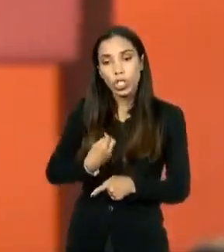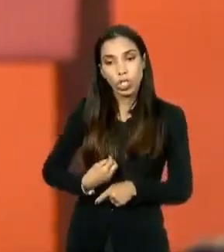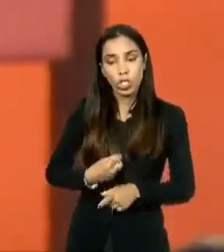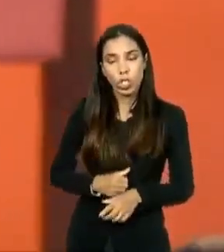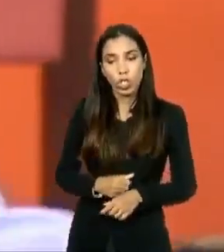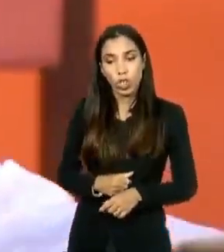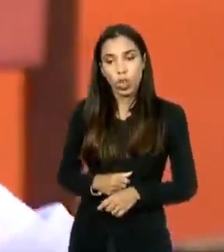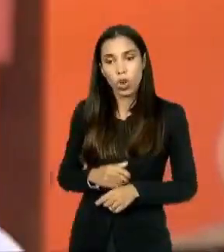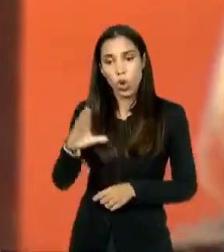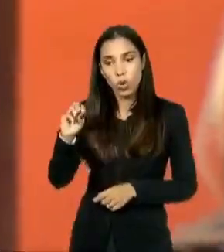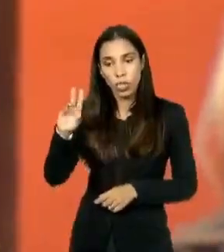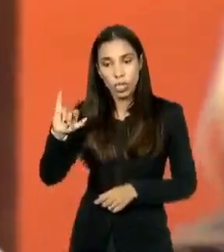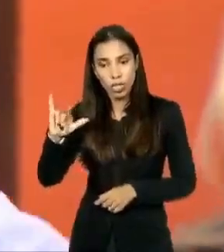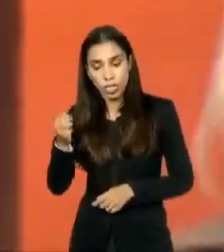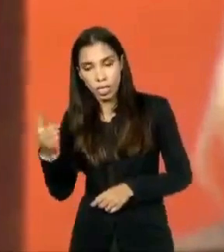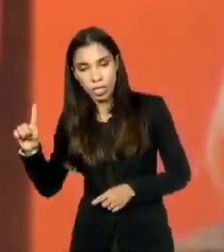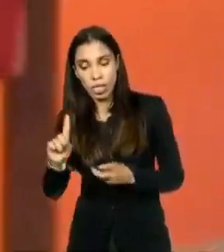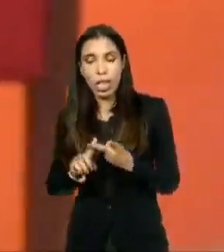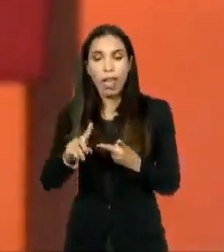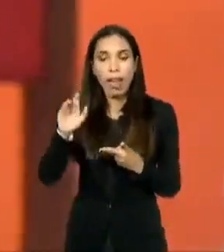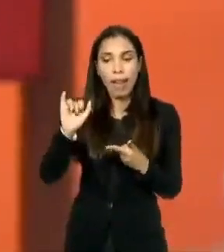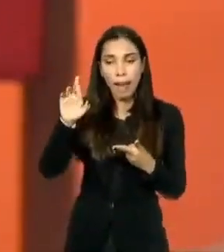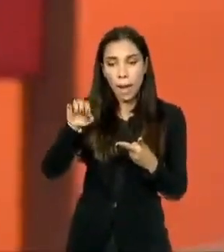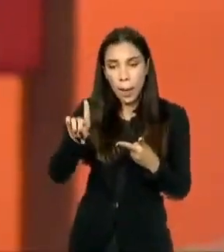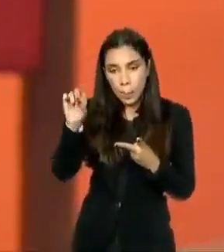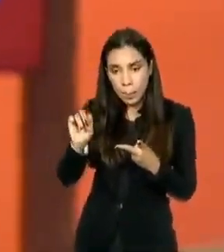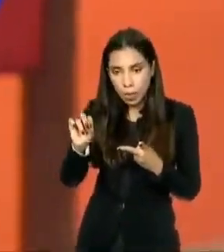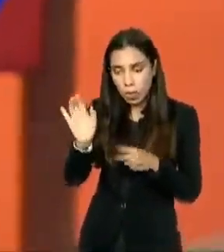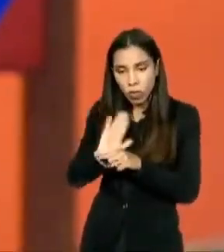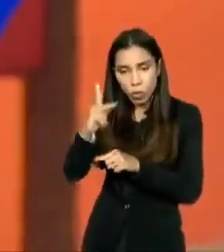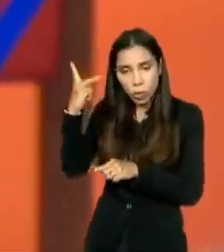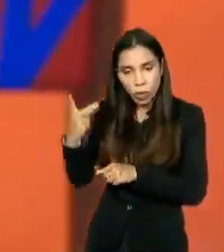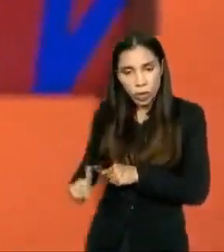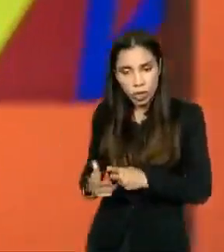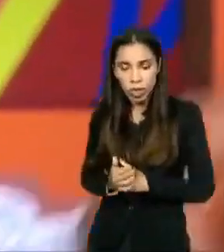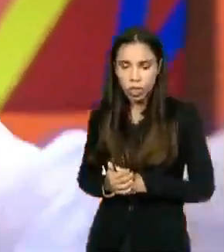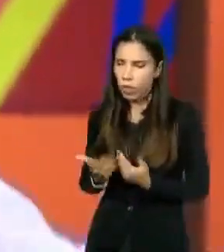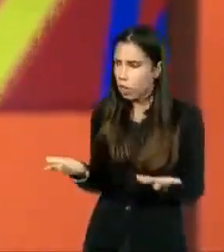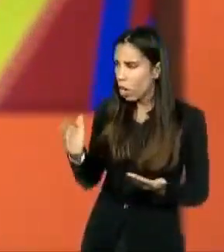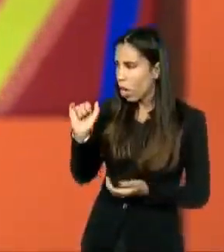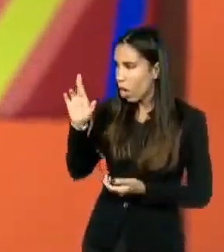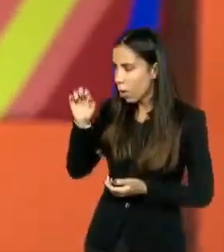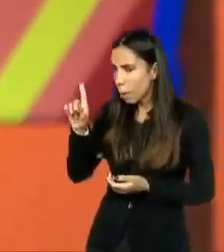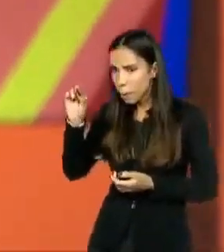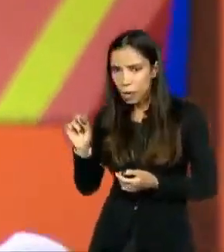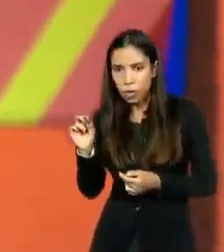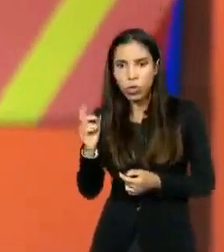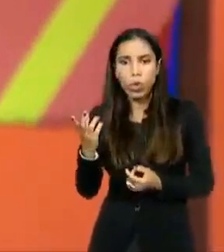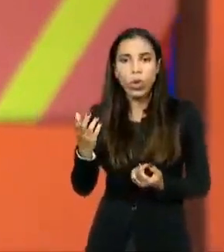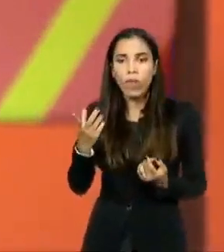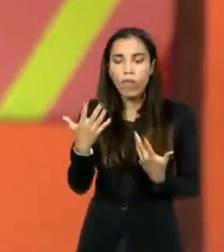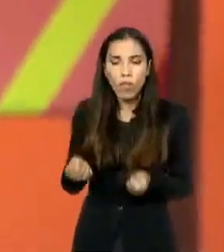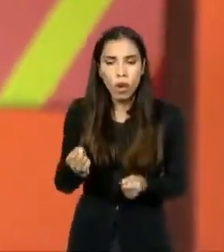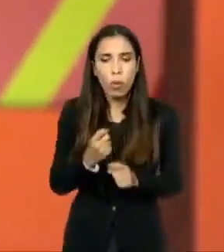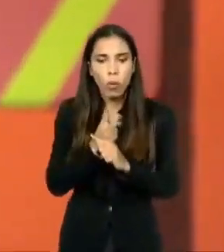da dona Conceição, tinha um personagem do Sr. Armando no filme dele. Então eu falei, opa, cadê o Sr. Armando? Cadê a dona Conceição? Onde estão? Vamos procurar,